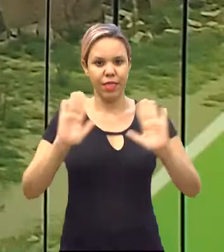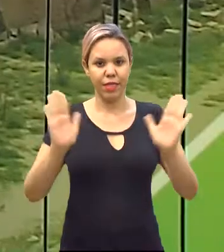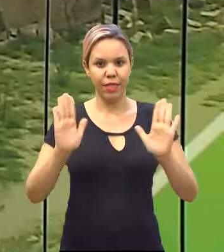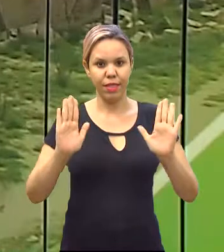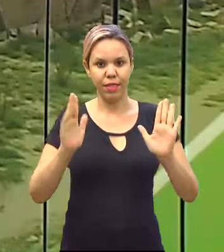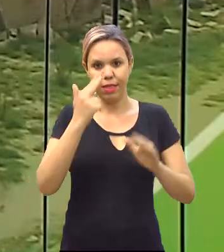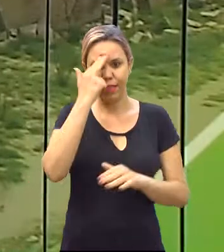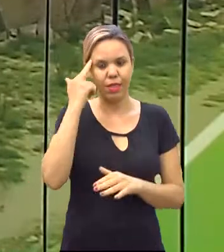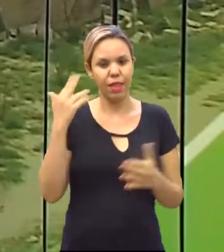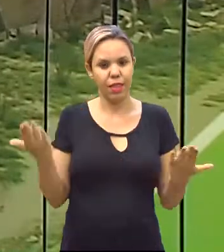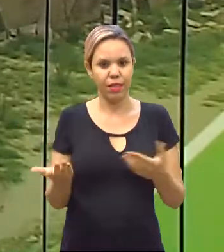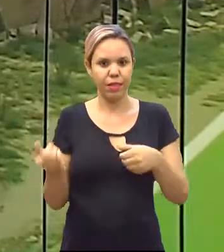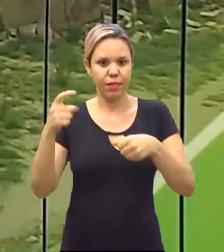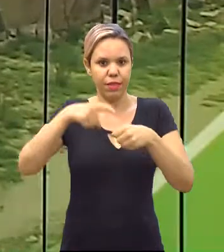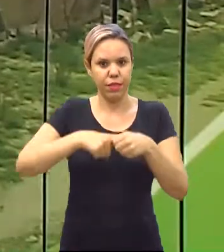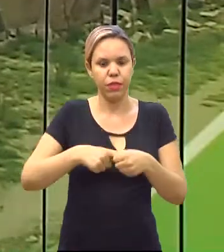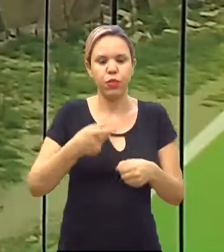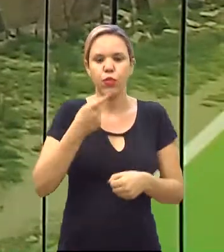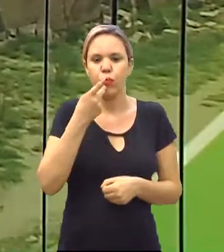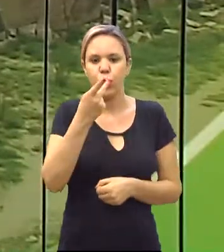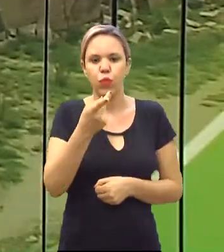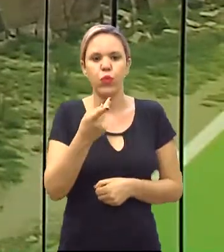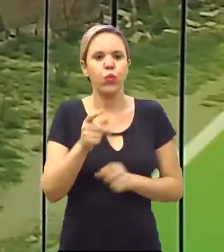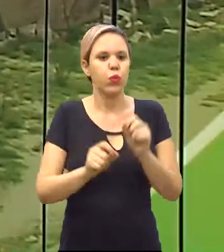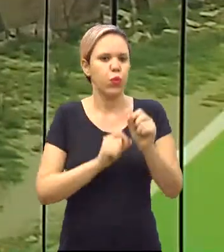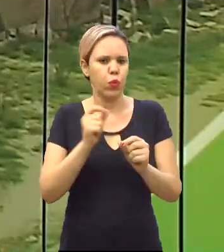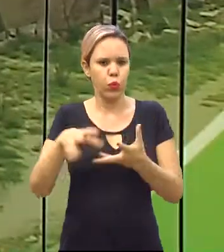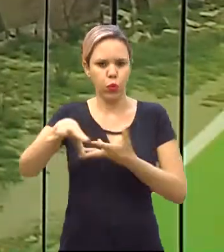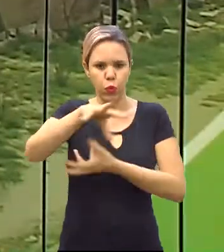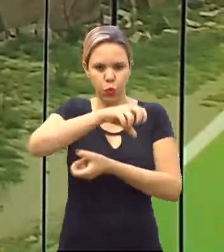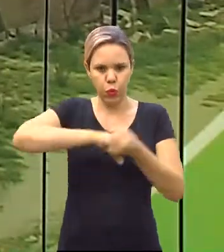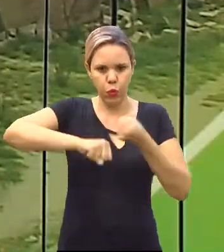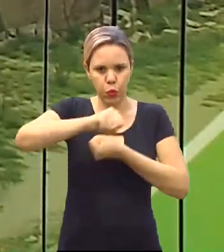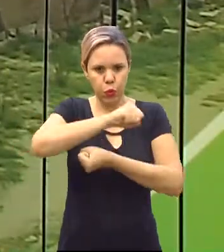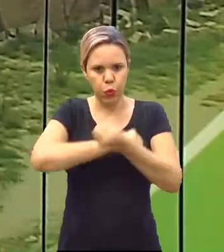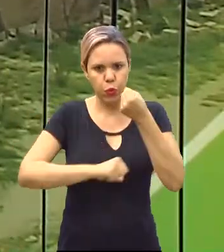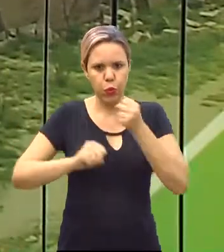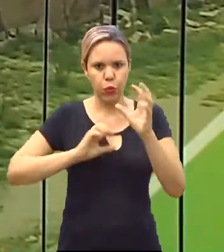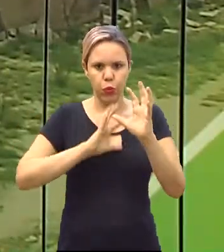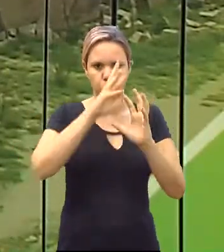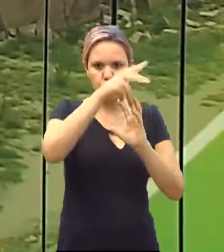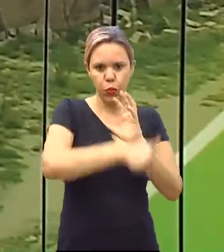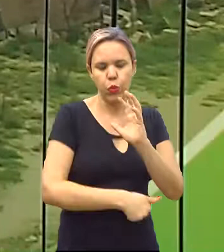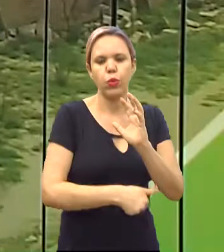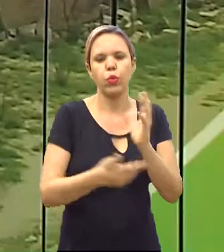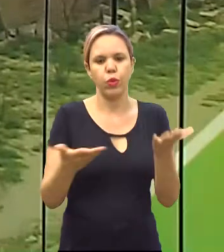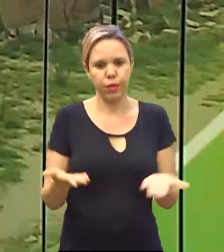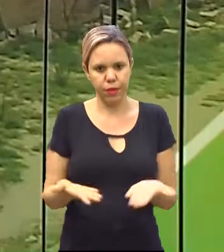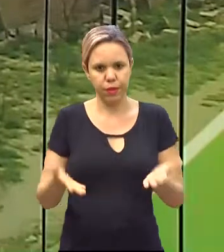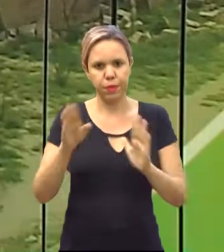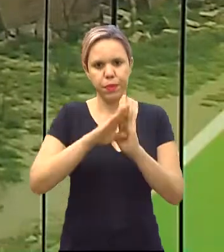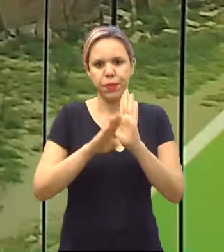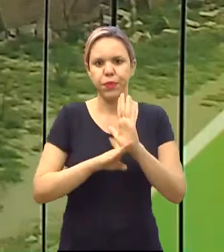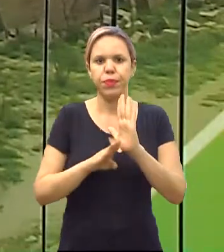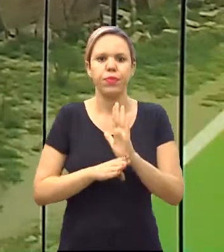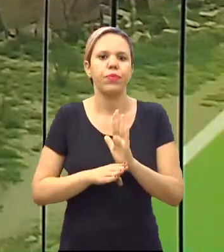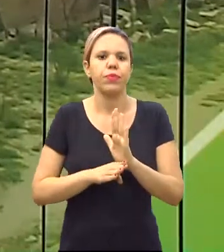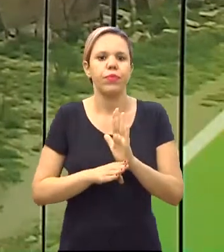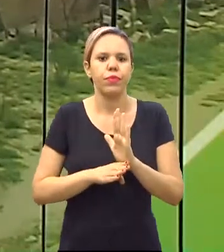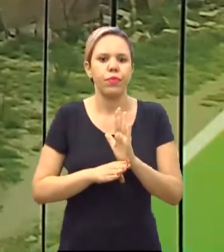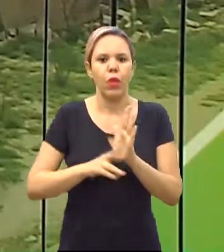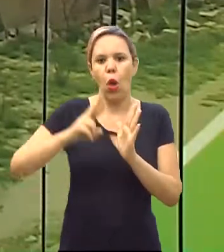Olá, Gabriel. Agora eu estou de volta para falar um pouquinho de sustentabilidade, de meio ambiente aqui no Giro Ambiental. Olha só,